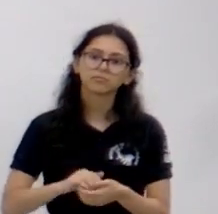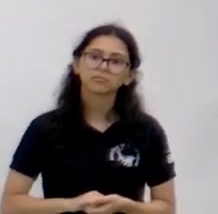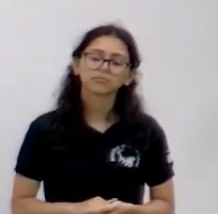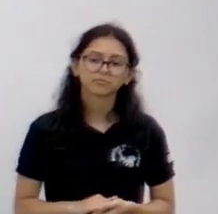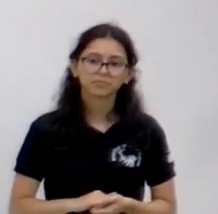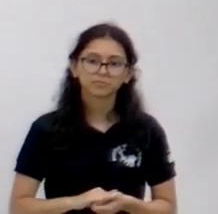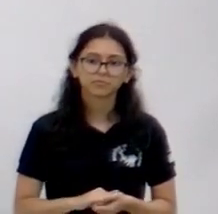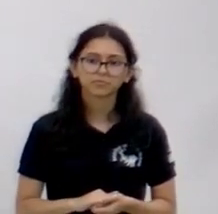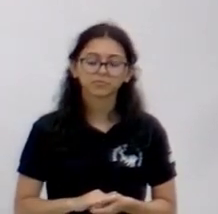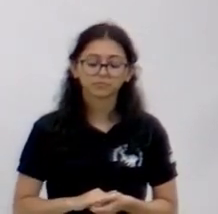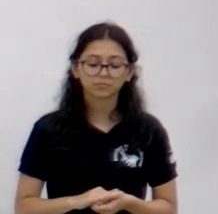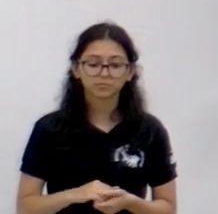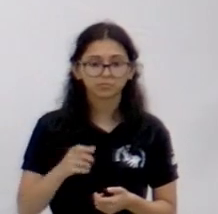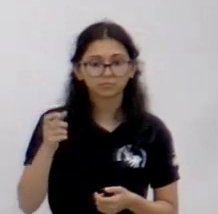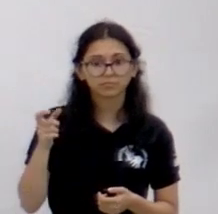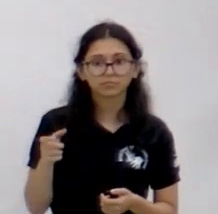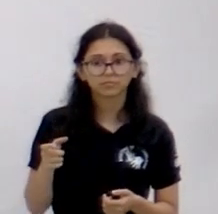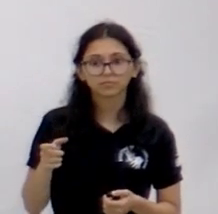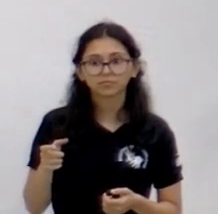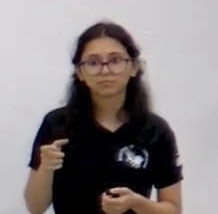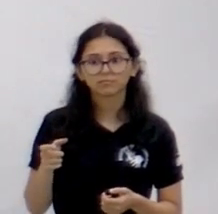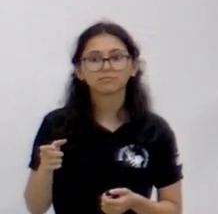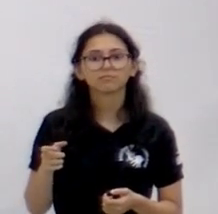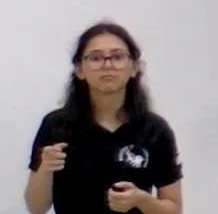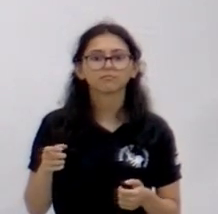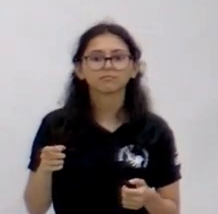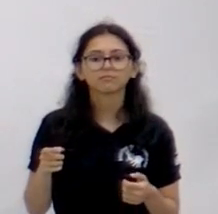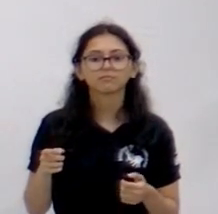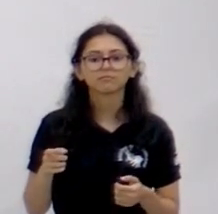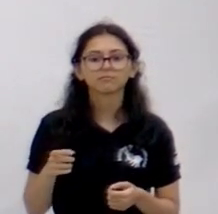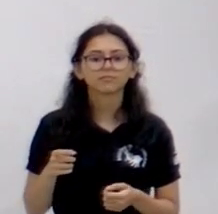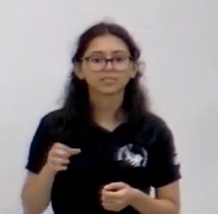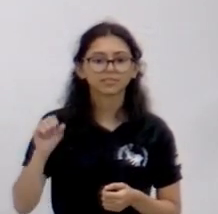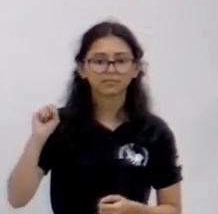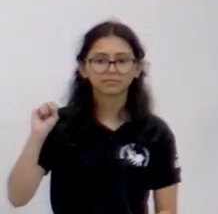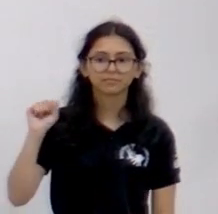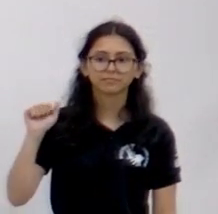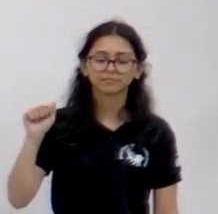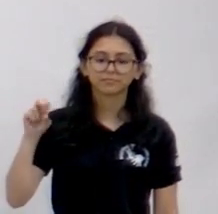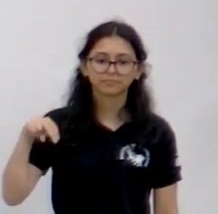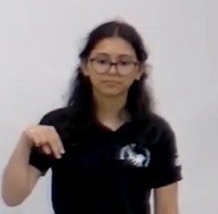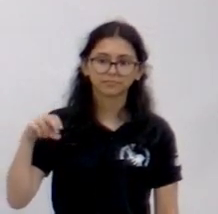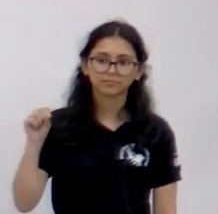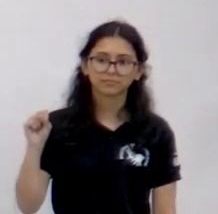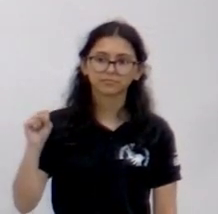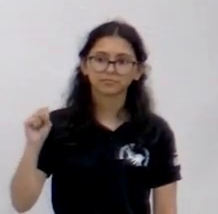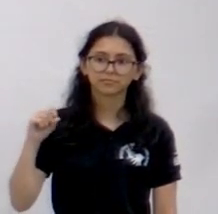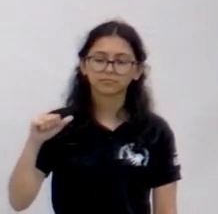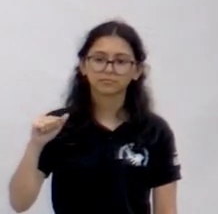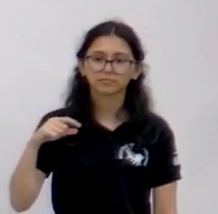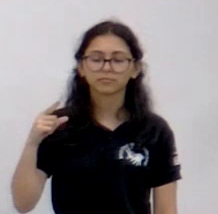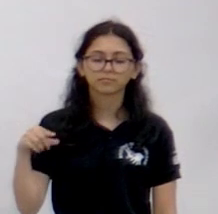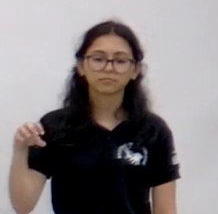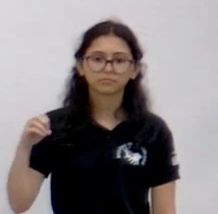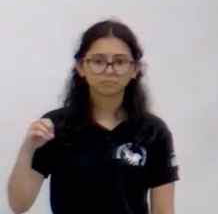Alguém que recebeu um voto de Nazireu, que não podia cortar seus cabelos, quem foi? Sansão. Sansão era